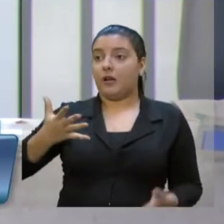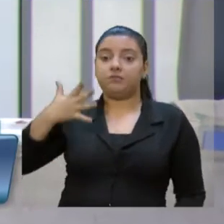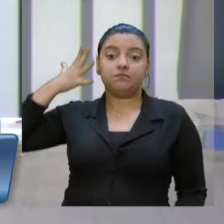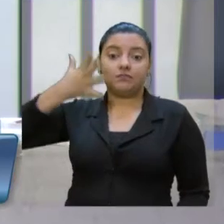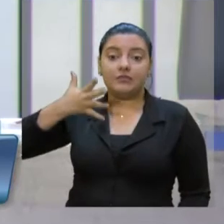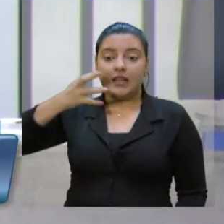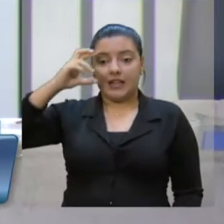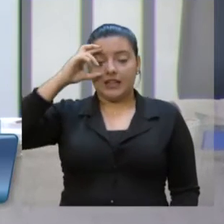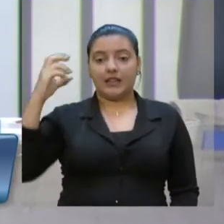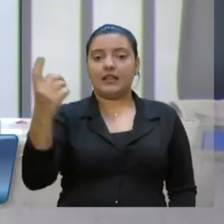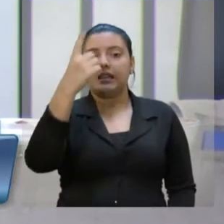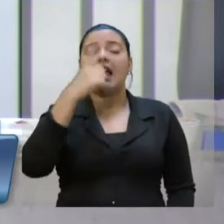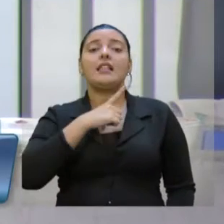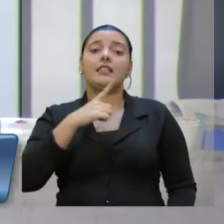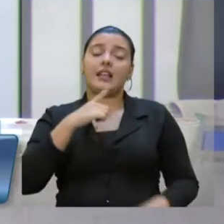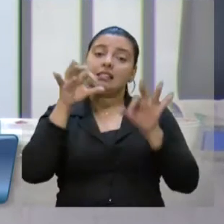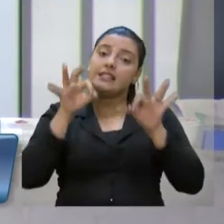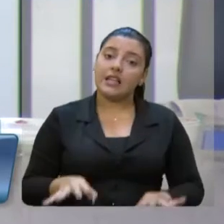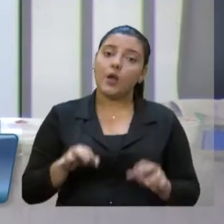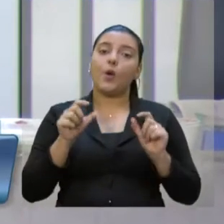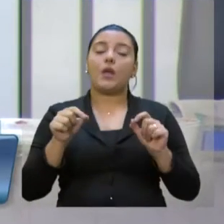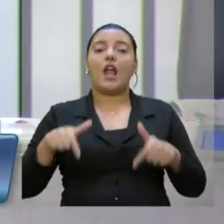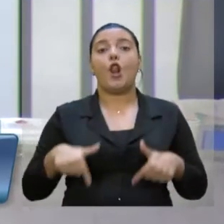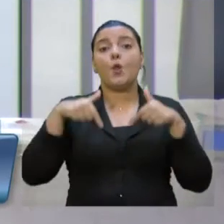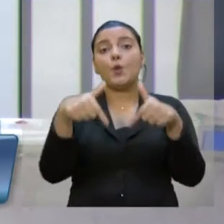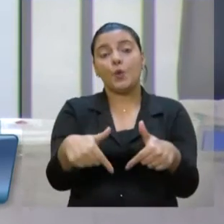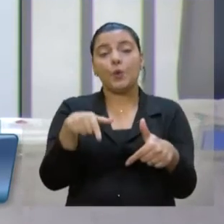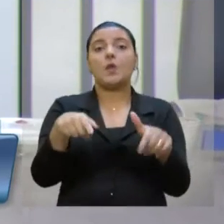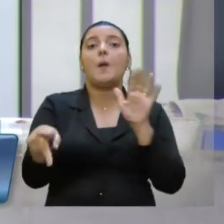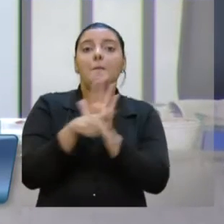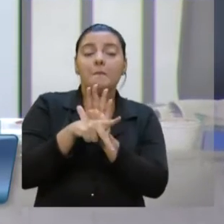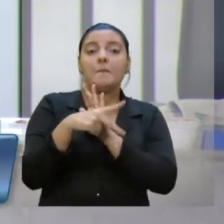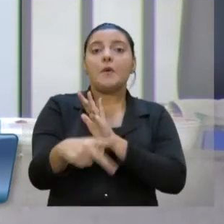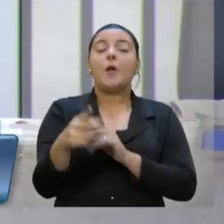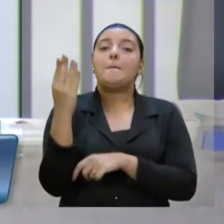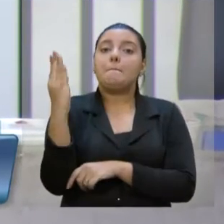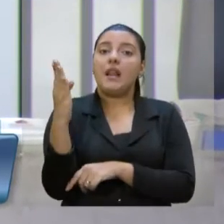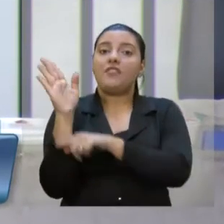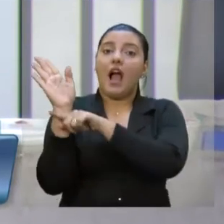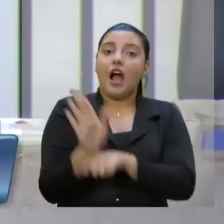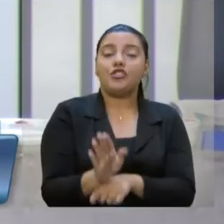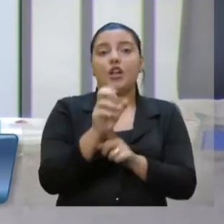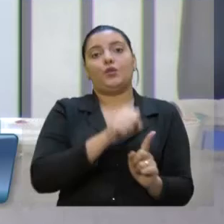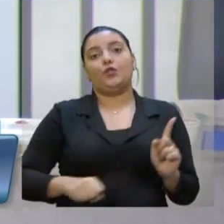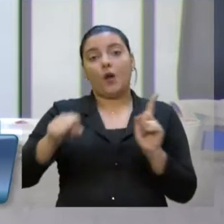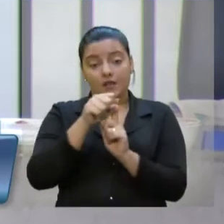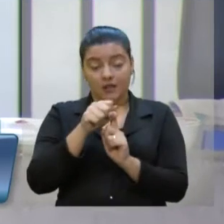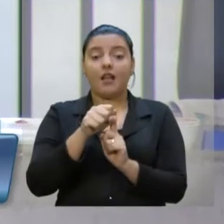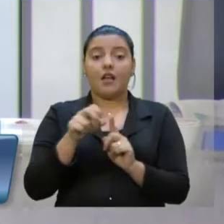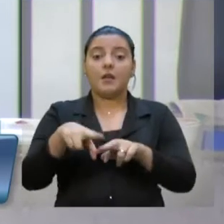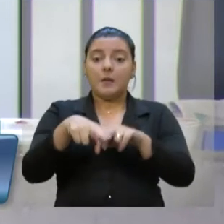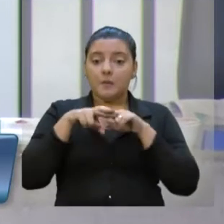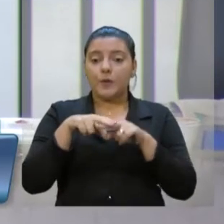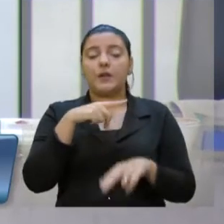Renato tenham a certeza de que essa luta é para beneficiar a sociedade como um todo. E que